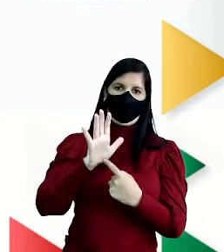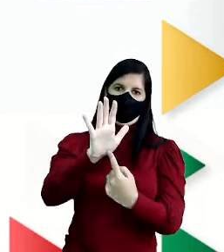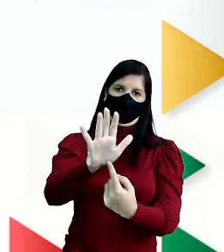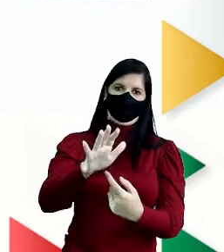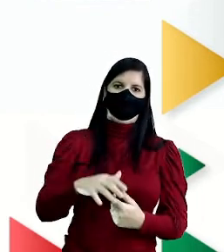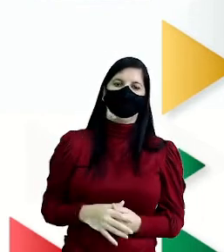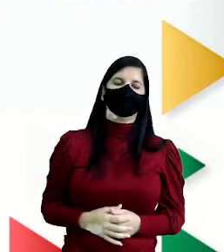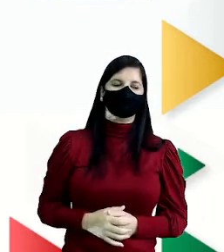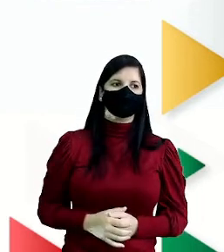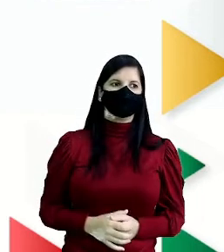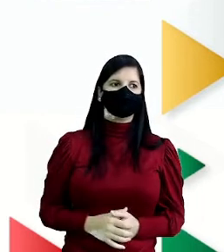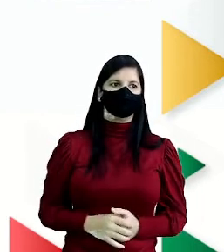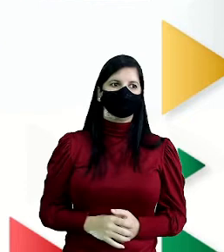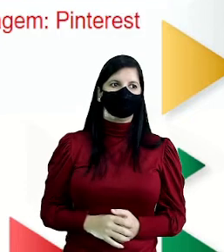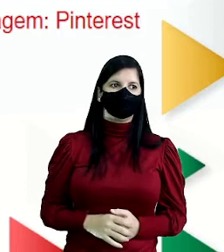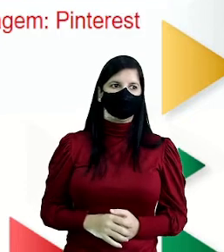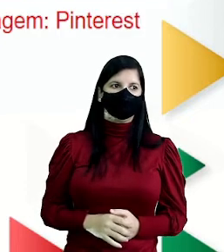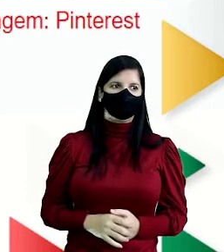apresentar, tá?